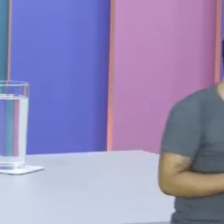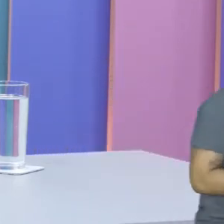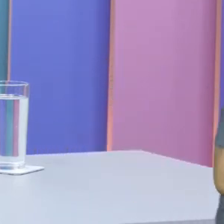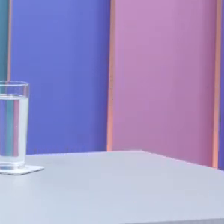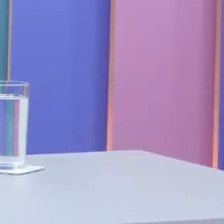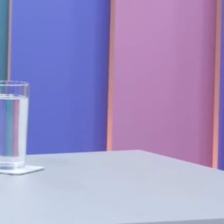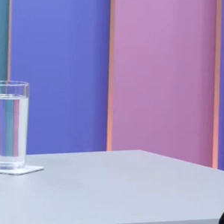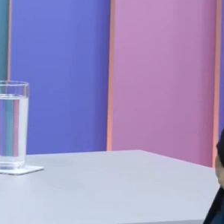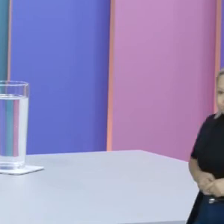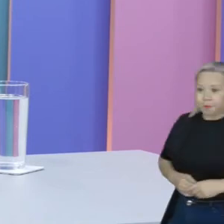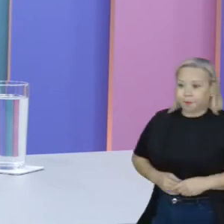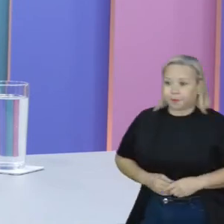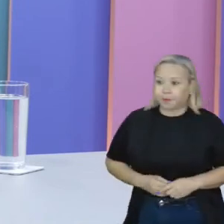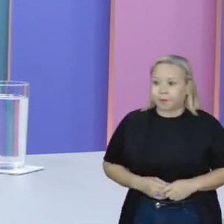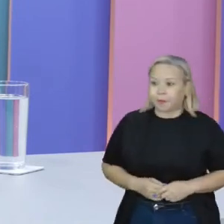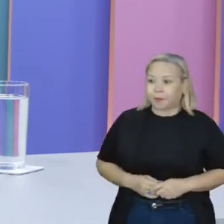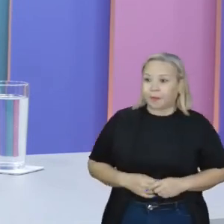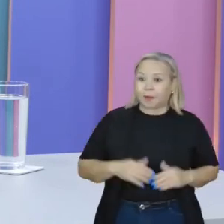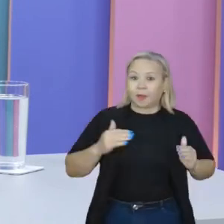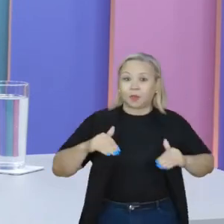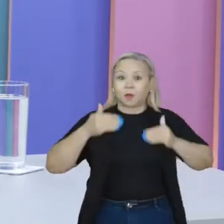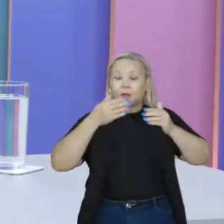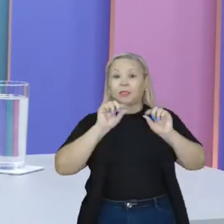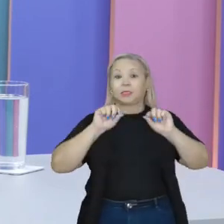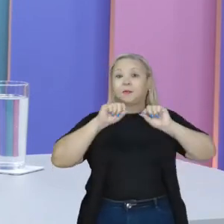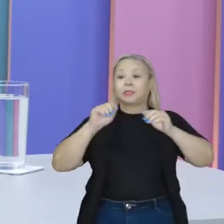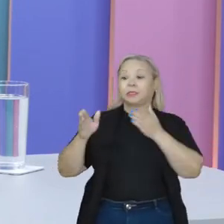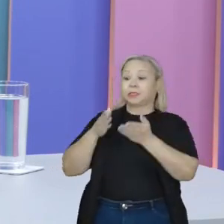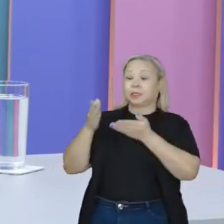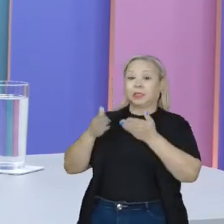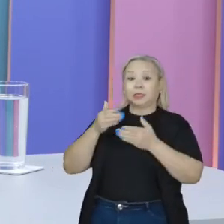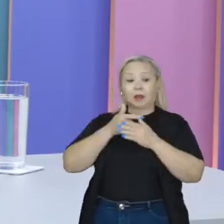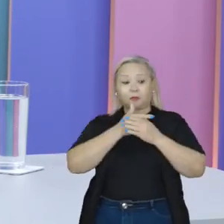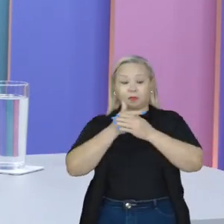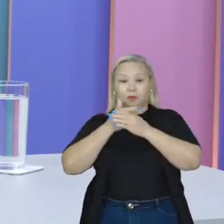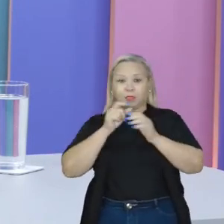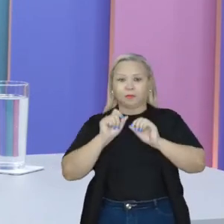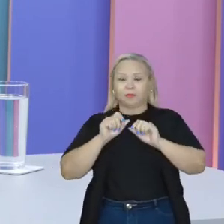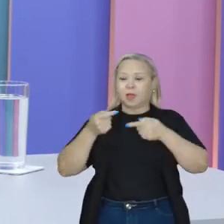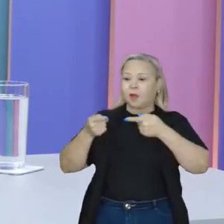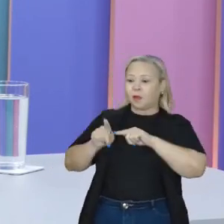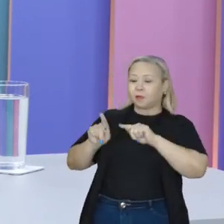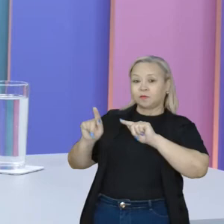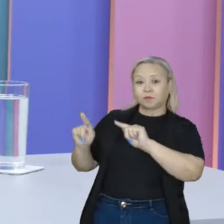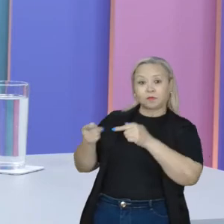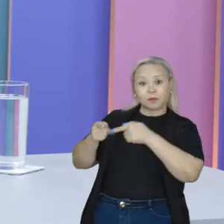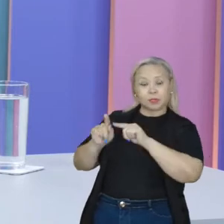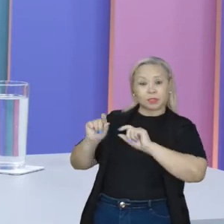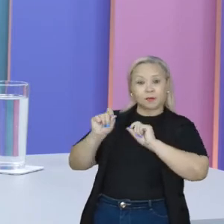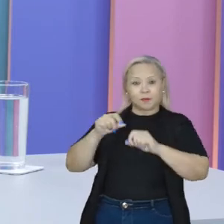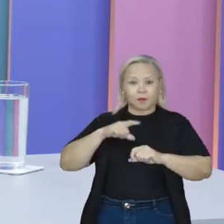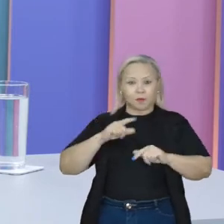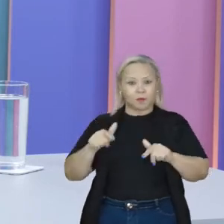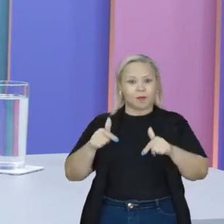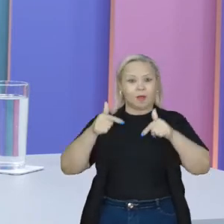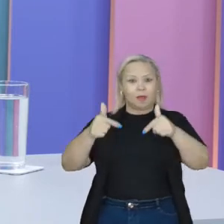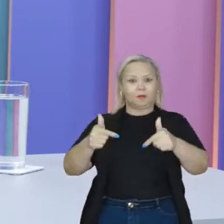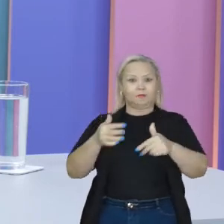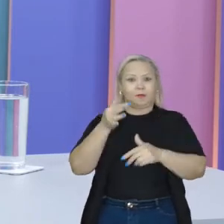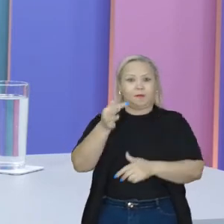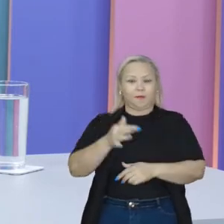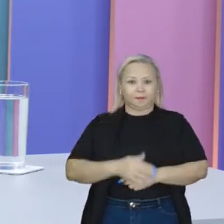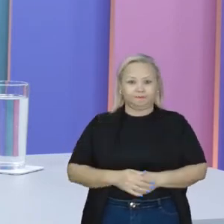pobre e preto tem que ser tratado a bala, né? Então, por isso, o desafio que temos pela frente, e eu acredito que o